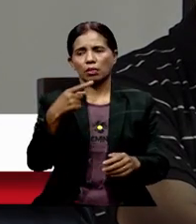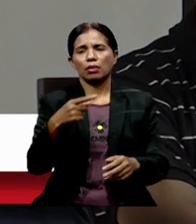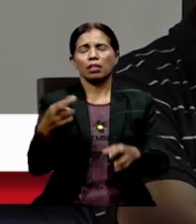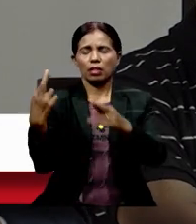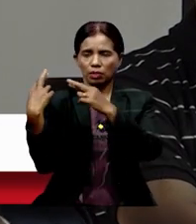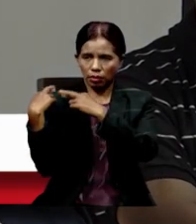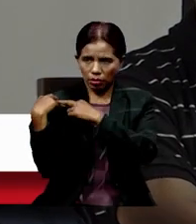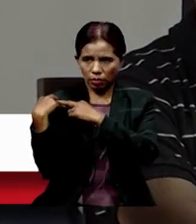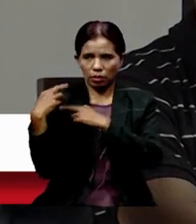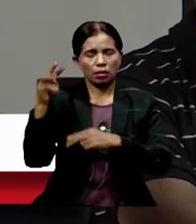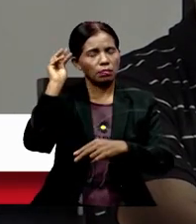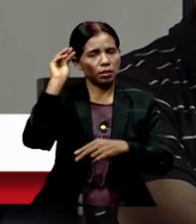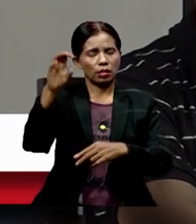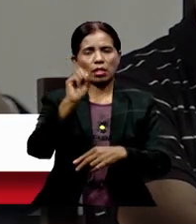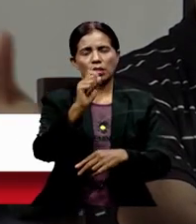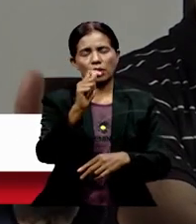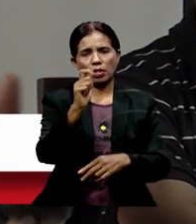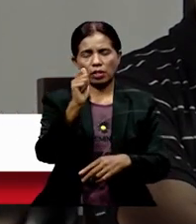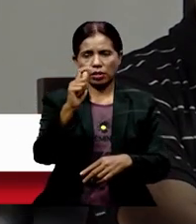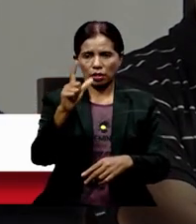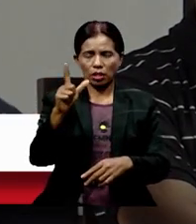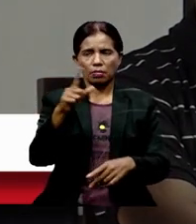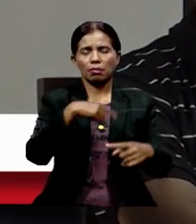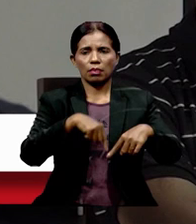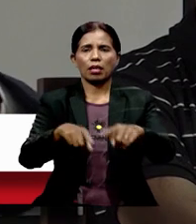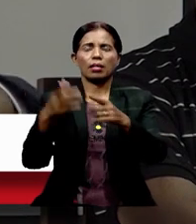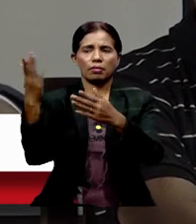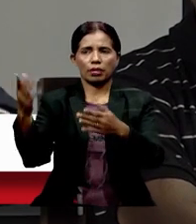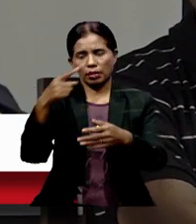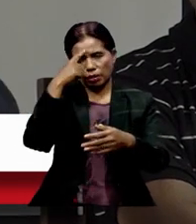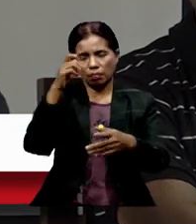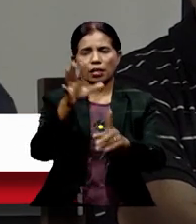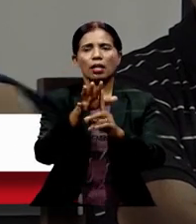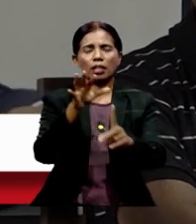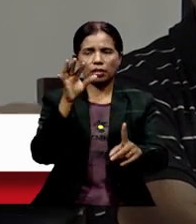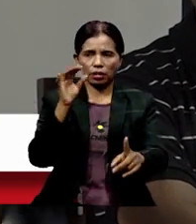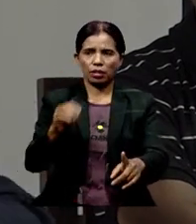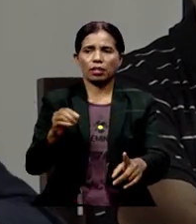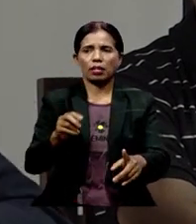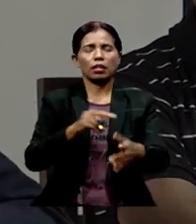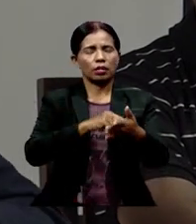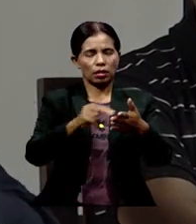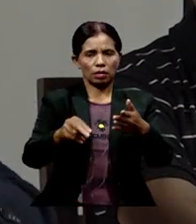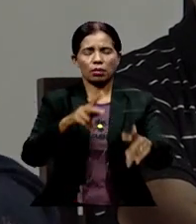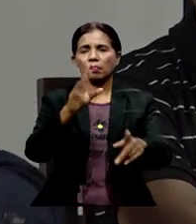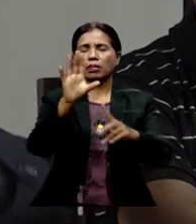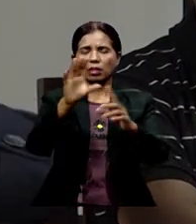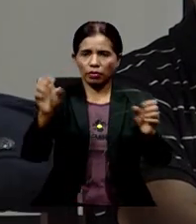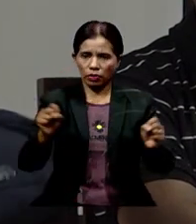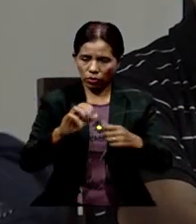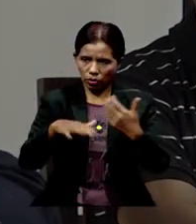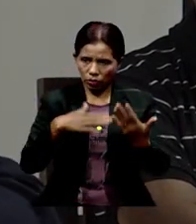eleição nele ka ministério estatal e o estado mai na ba. Agora tamba eleição nele nível liderança comunitária,